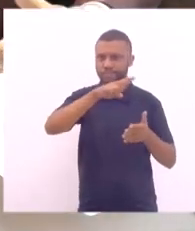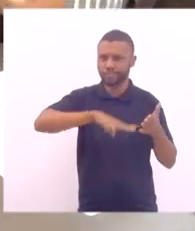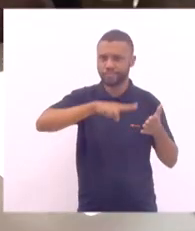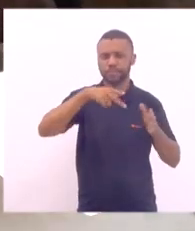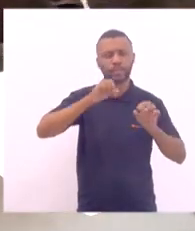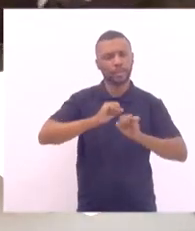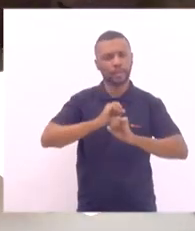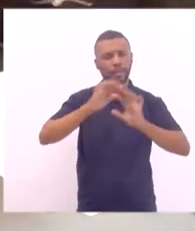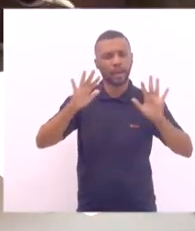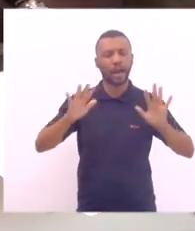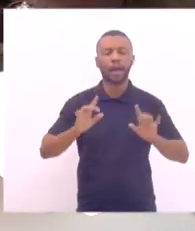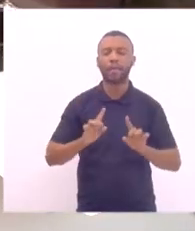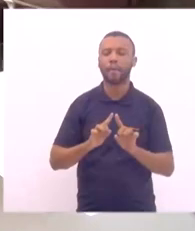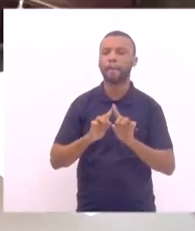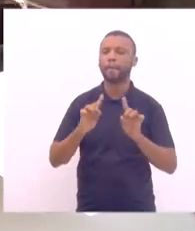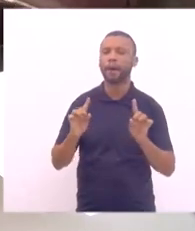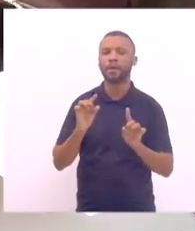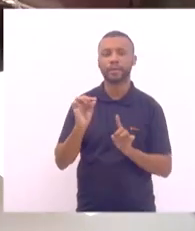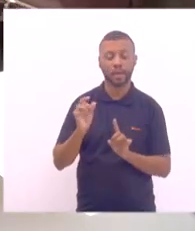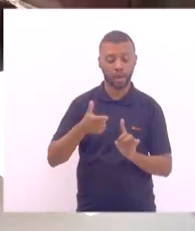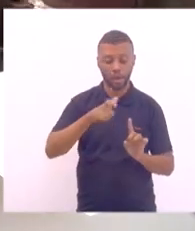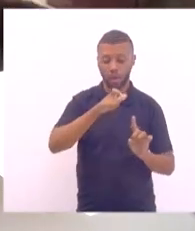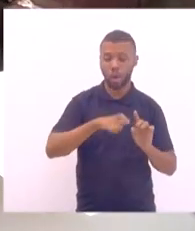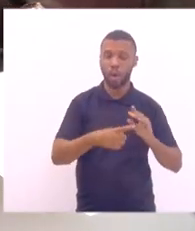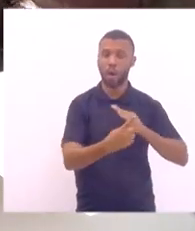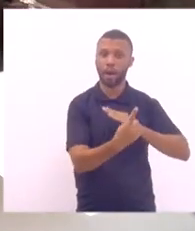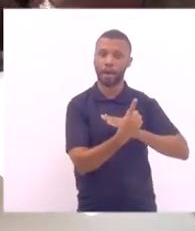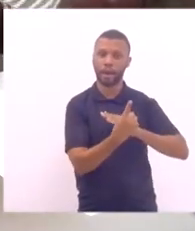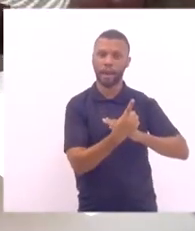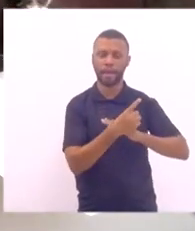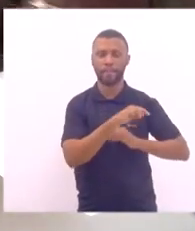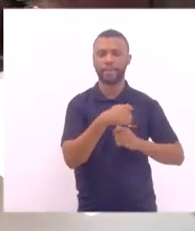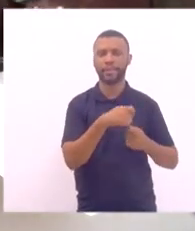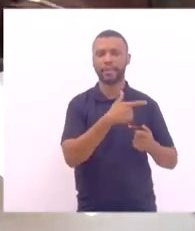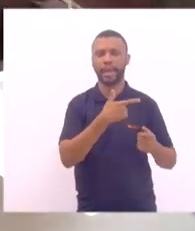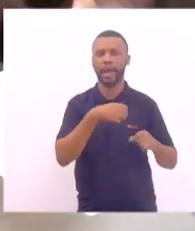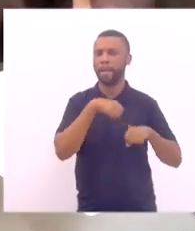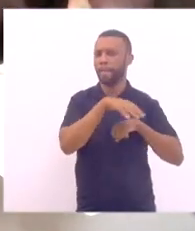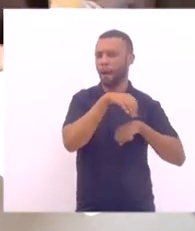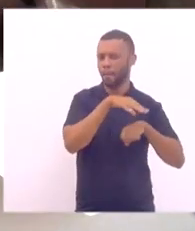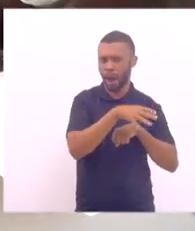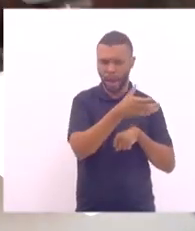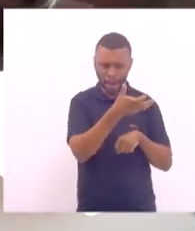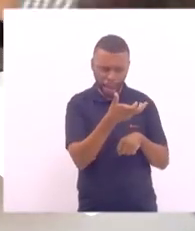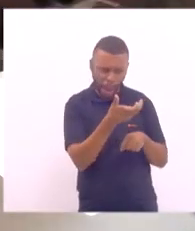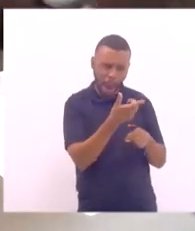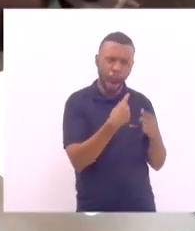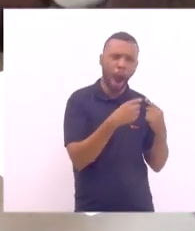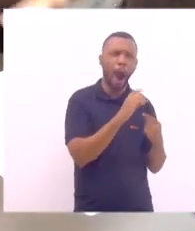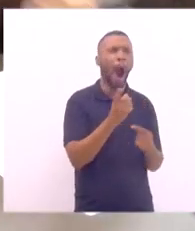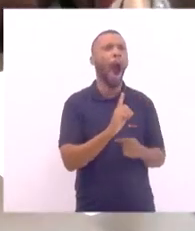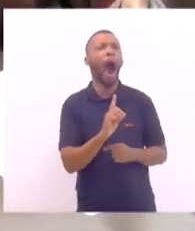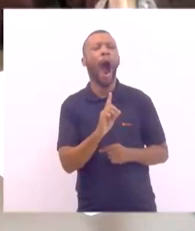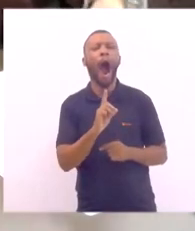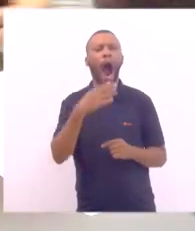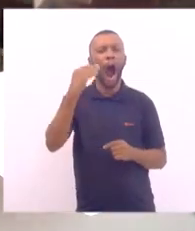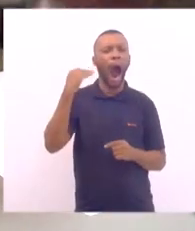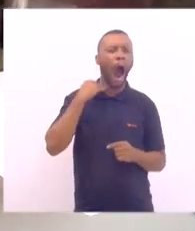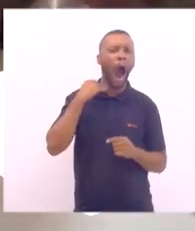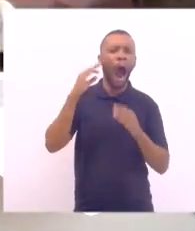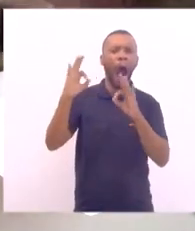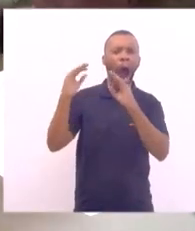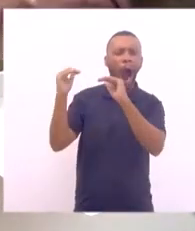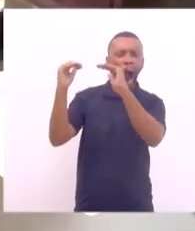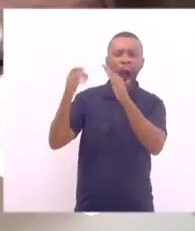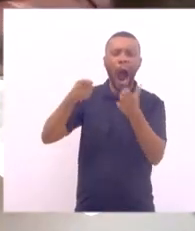claro. É só que o cliente do banco ele tem que ser comunicado se ele deseja ou não. Não pode ser uma imposição dos banqueiros, porque